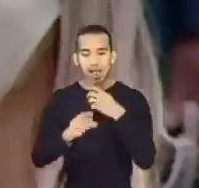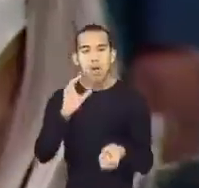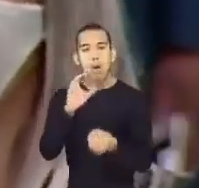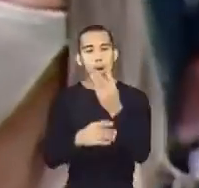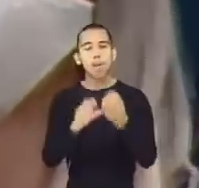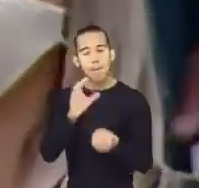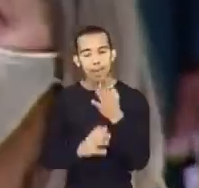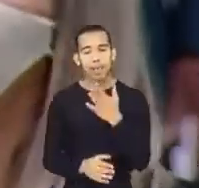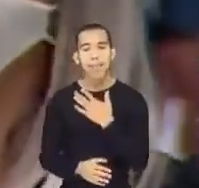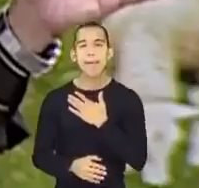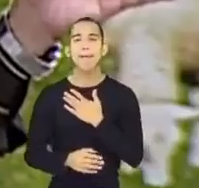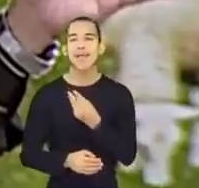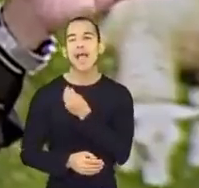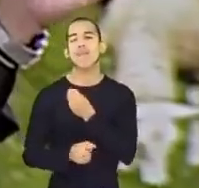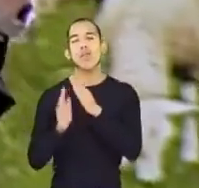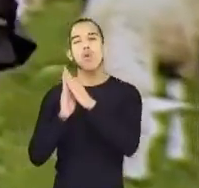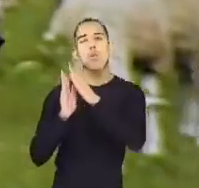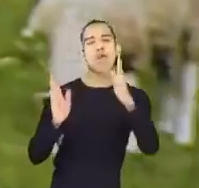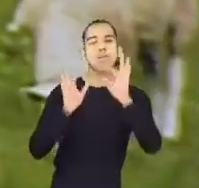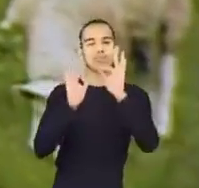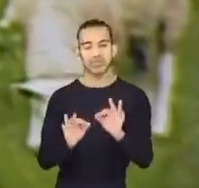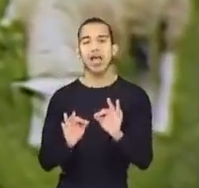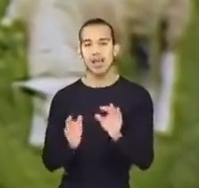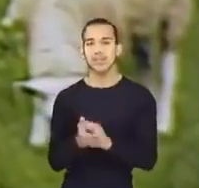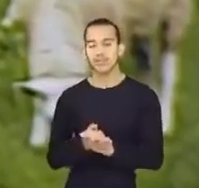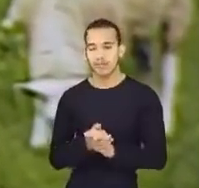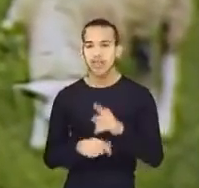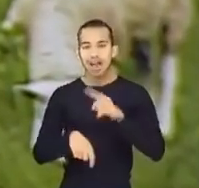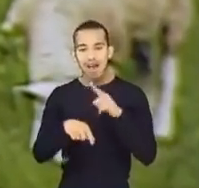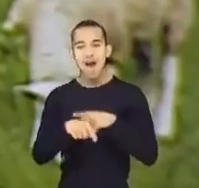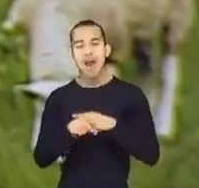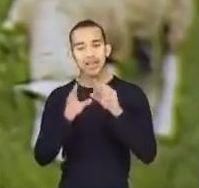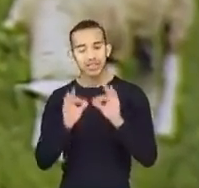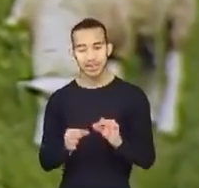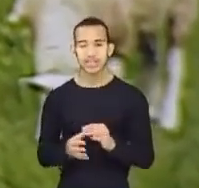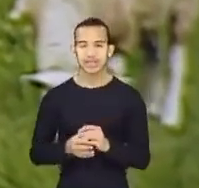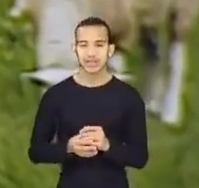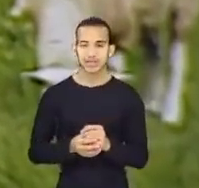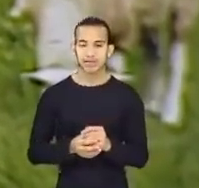vida no tempo certo, na ocasião certa.